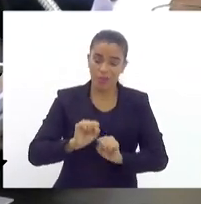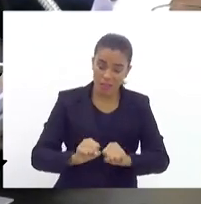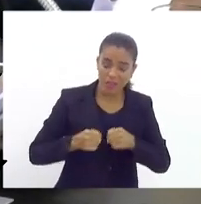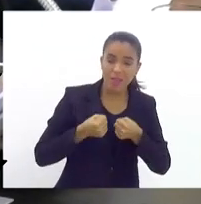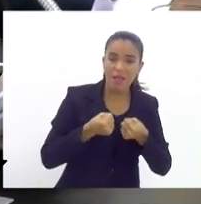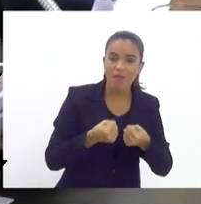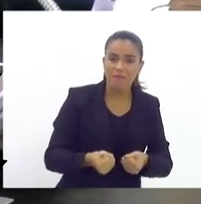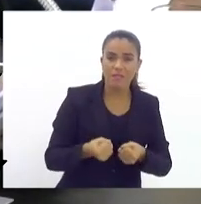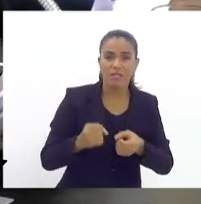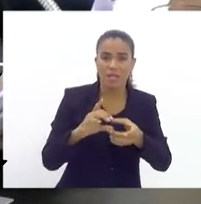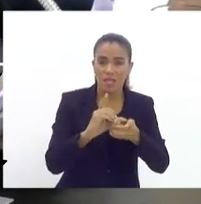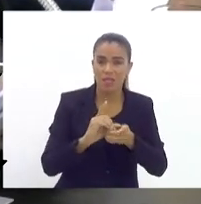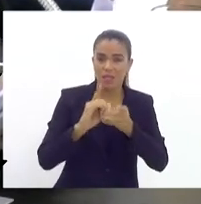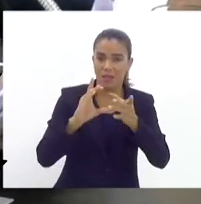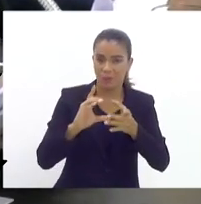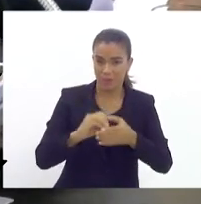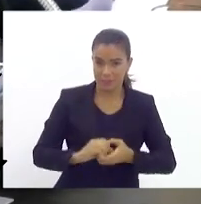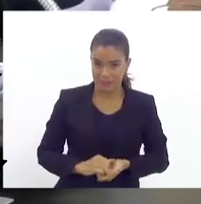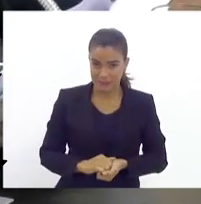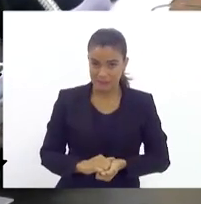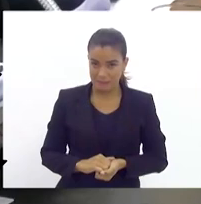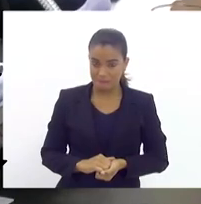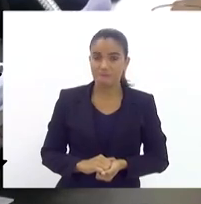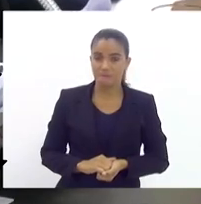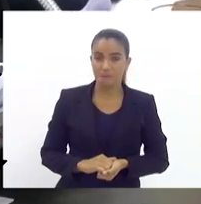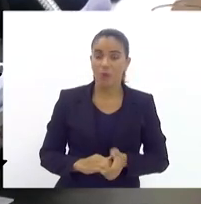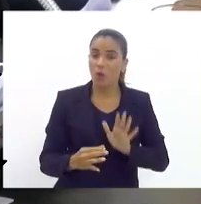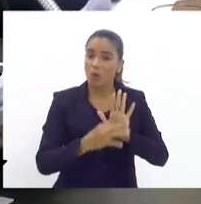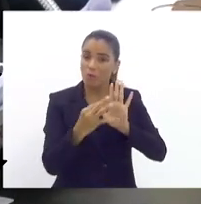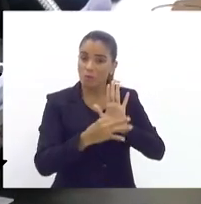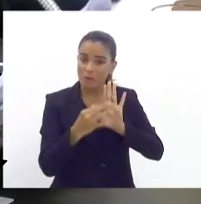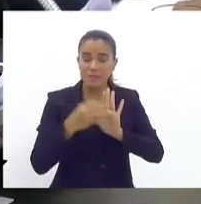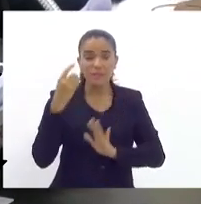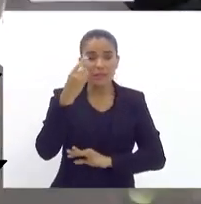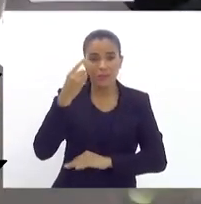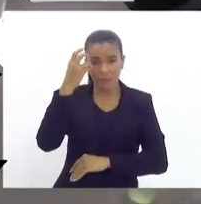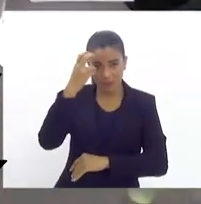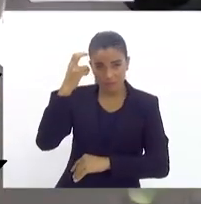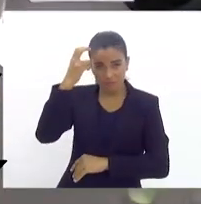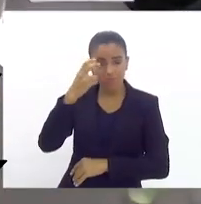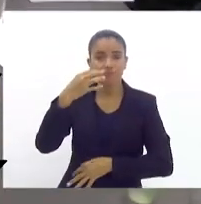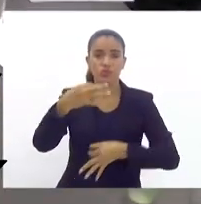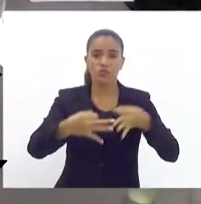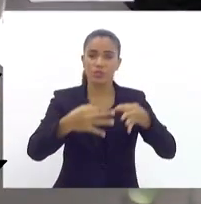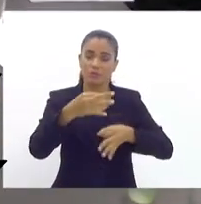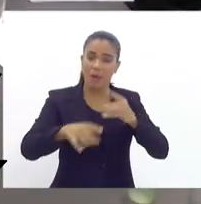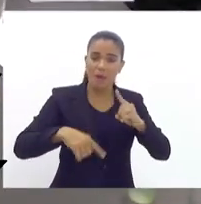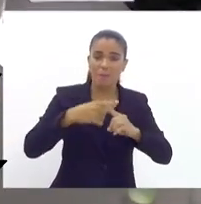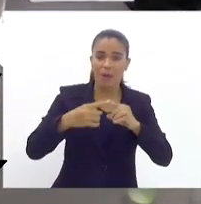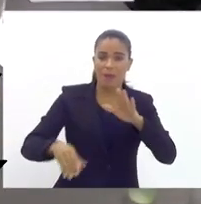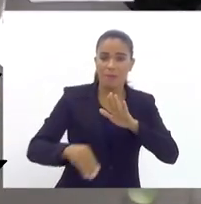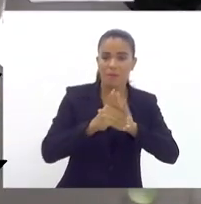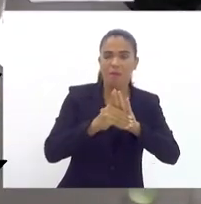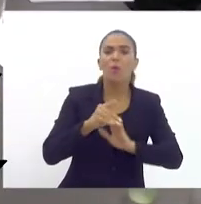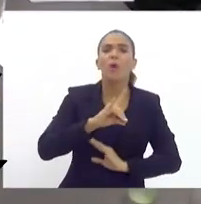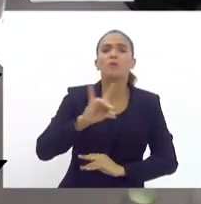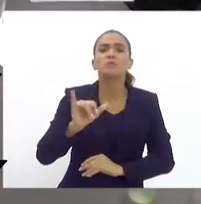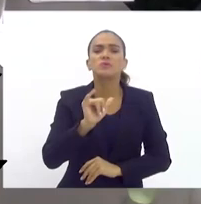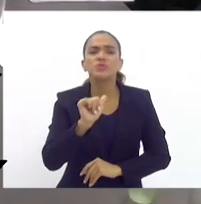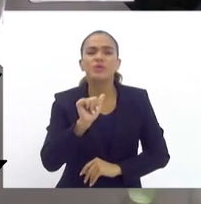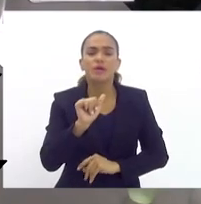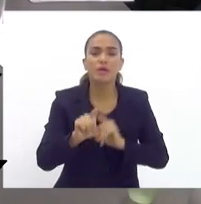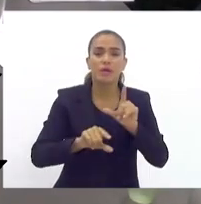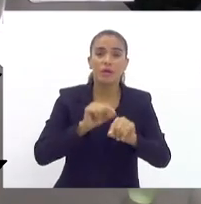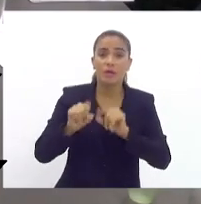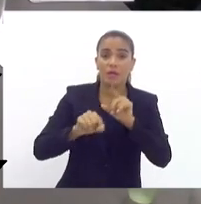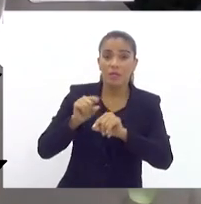da Democracia. Para aparecer, deputada Verônica. Aparecer a juridicidade com emendas, presidente. Qual o dia que está sendo instituído?